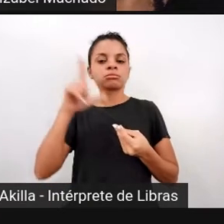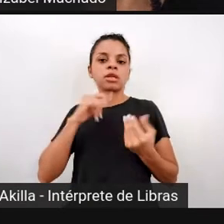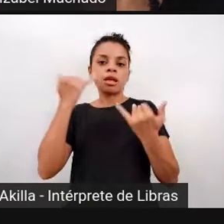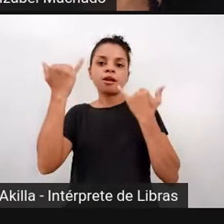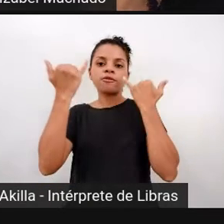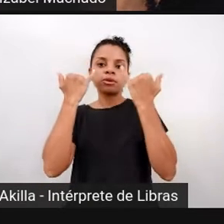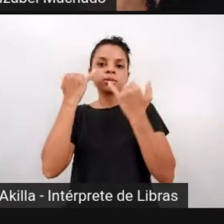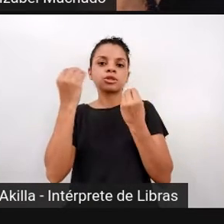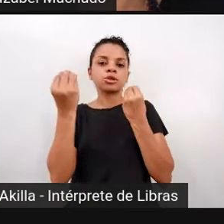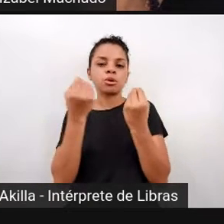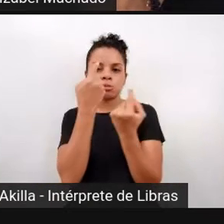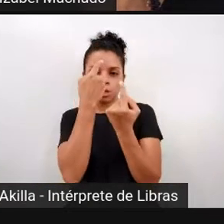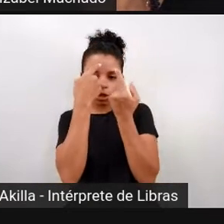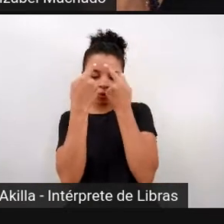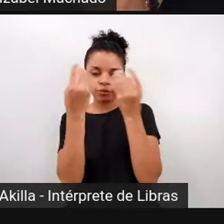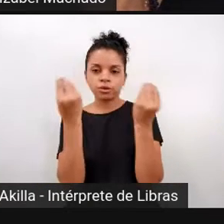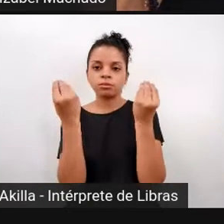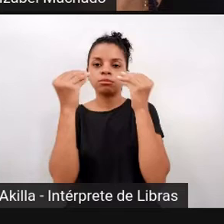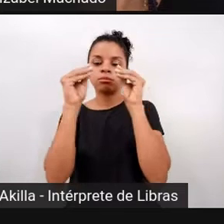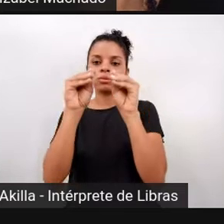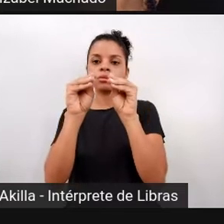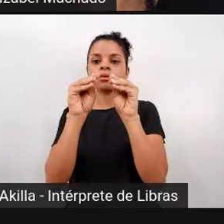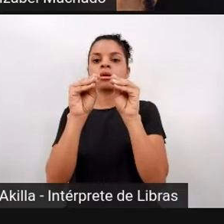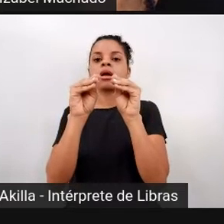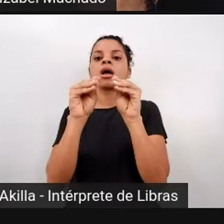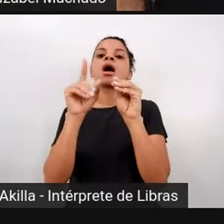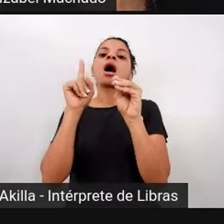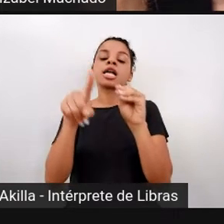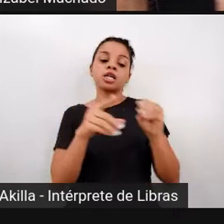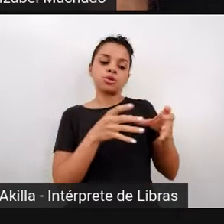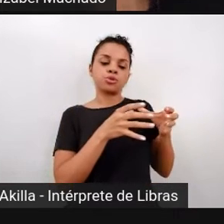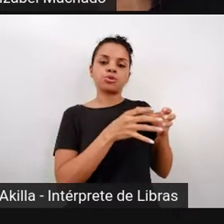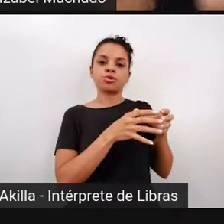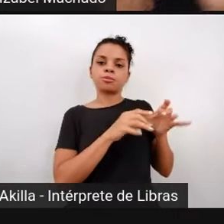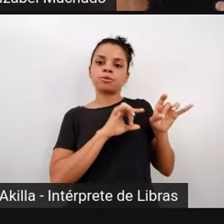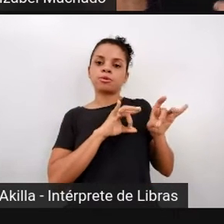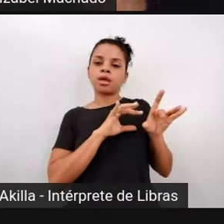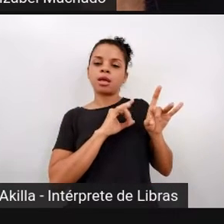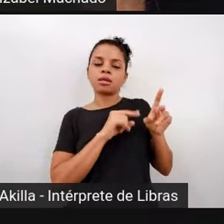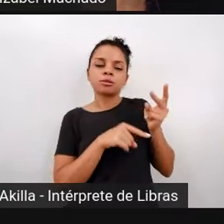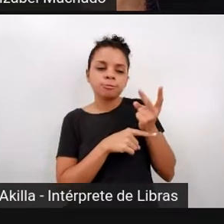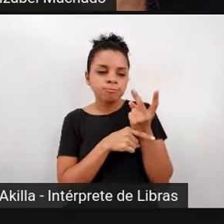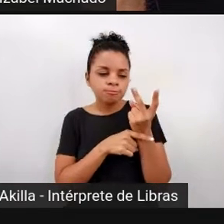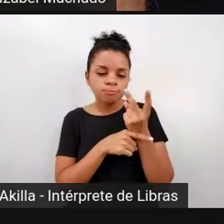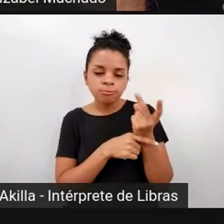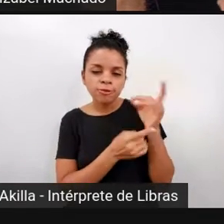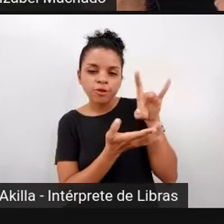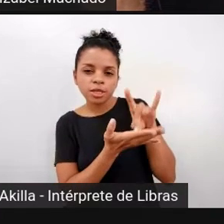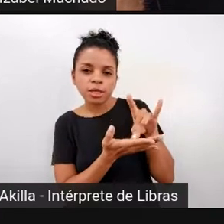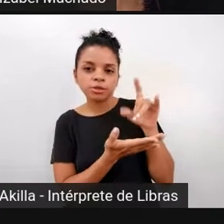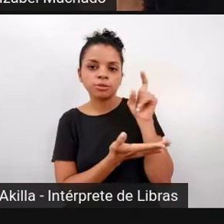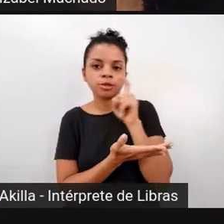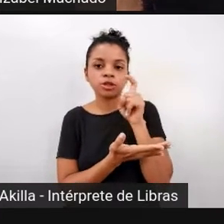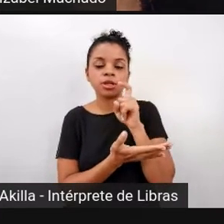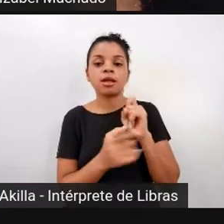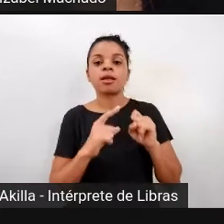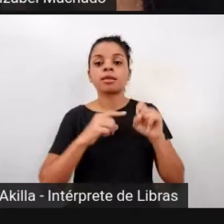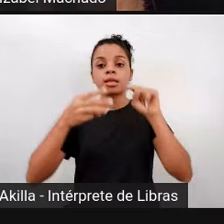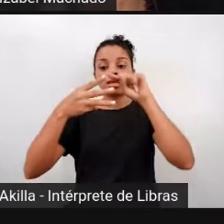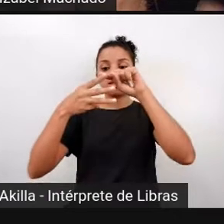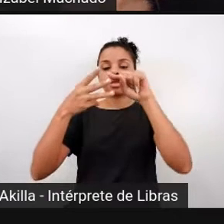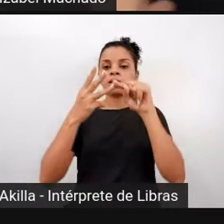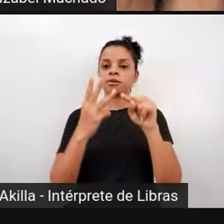dúvida e a equipe checa, e a partir disso há 3 formas de categorização,